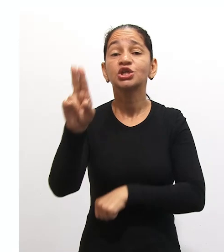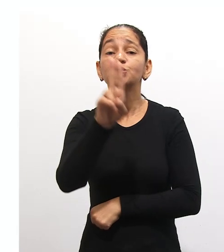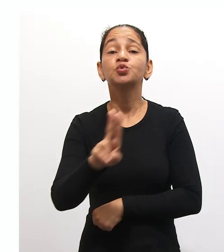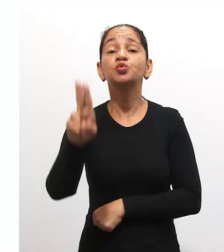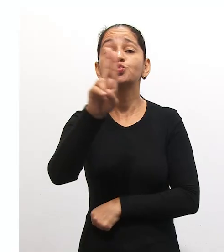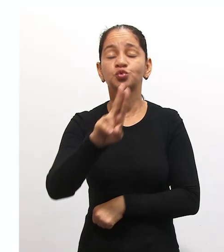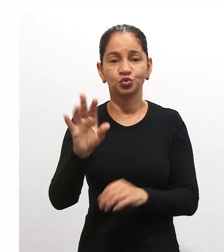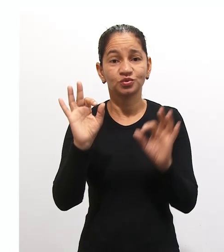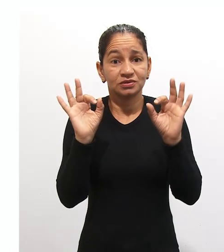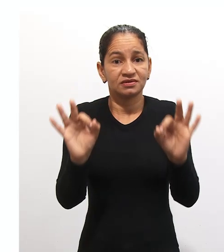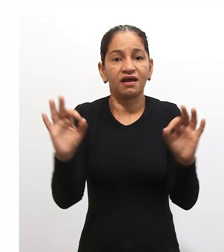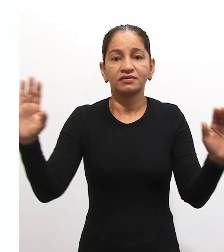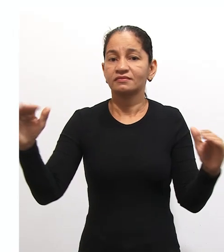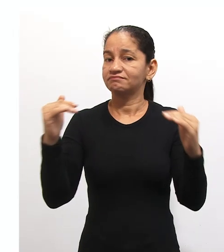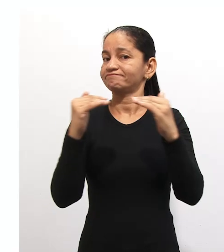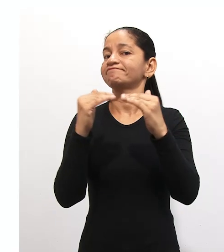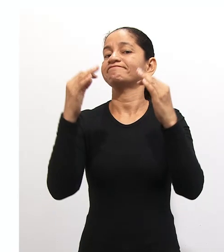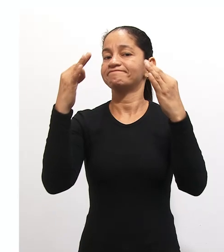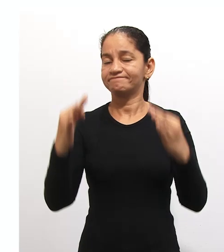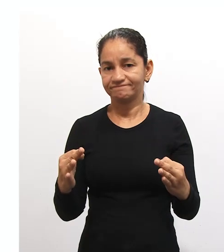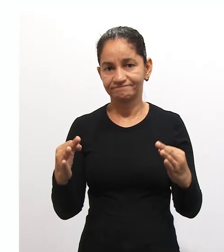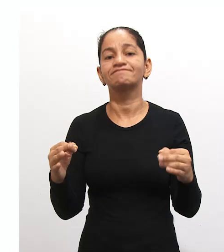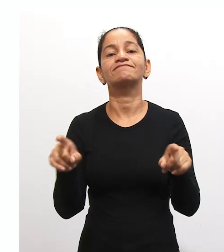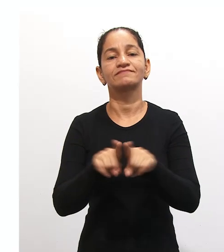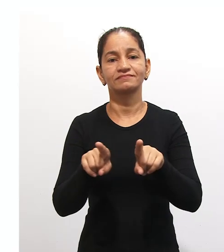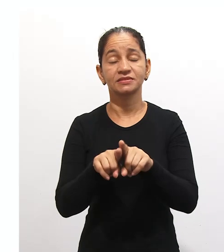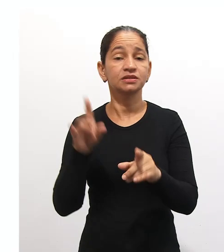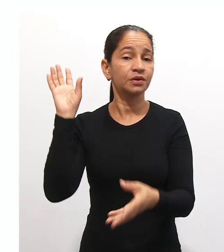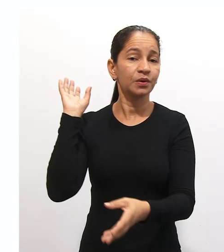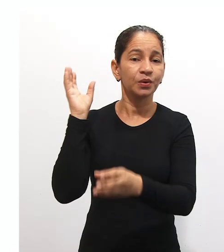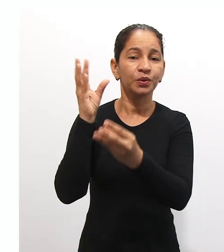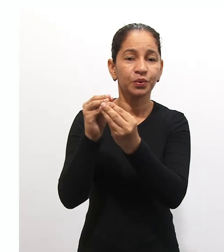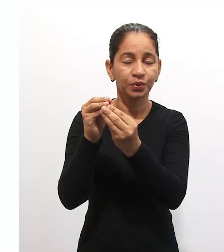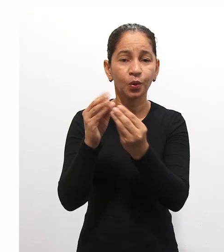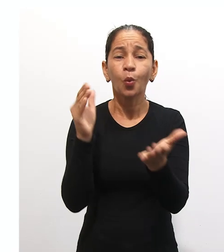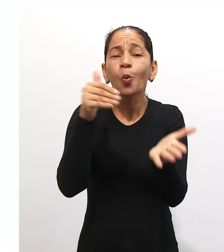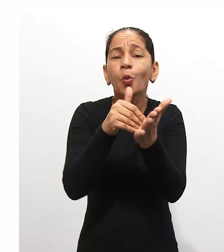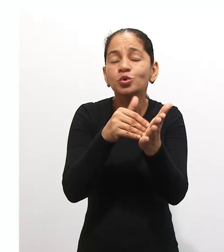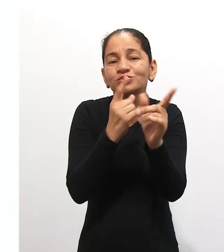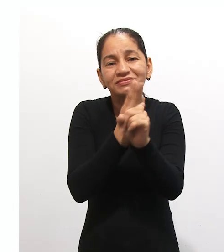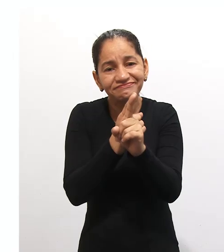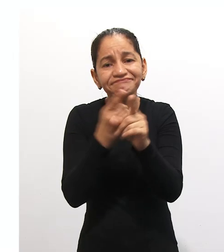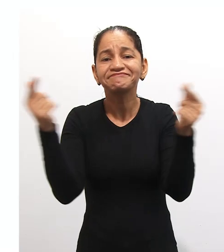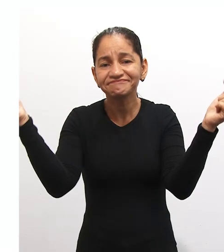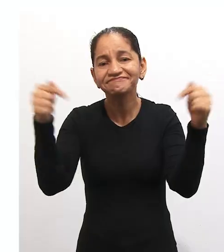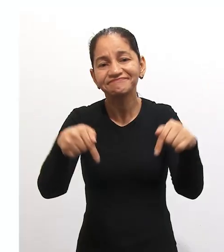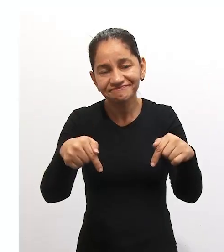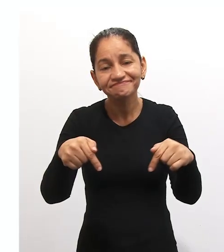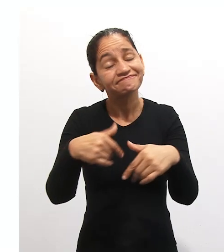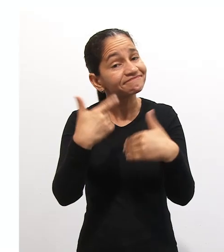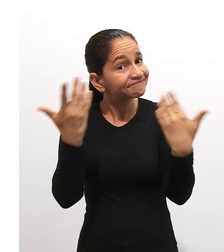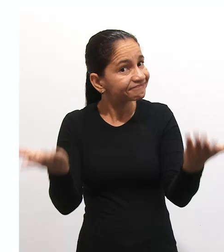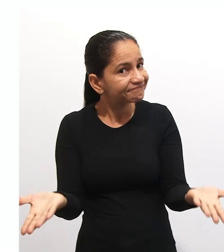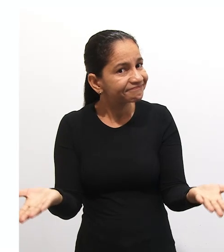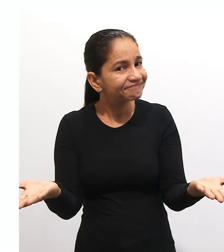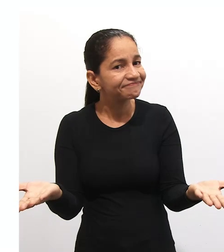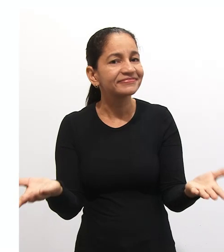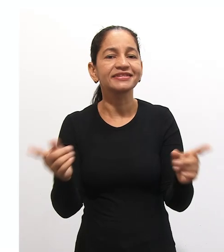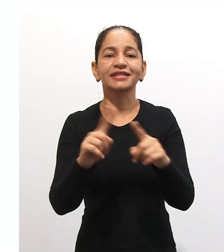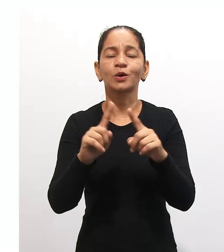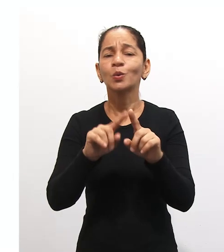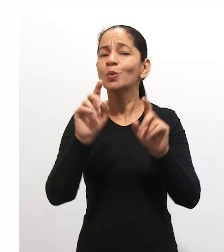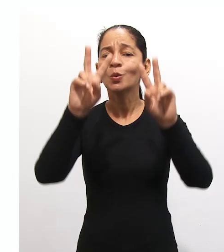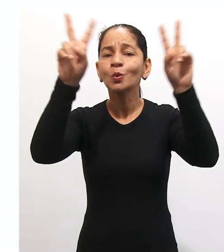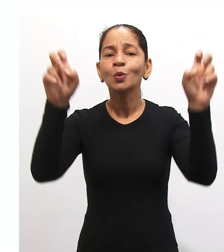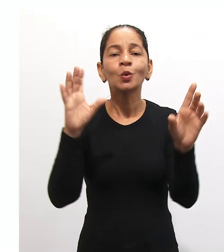estratégica. Vamos fazer a síntese da nossa sexta aula, do nosso último encontro. Então, pessoal, o